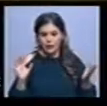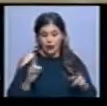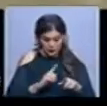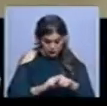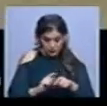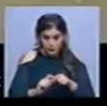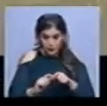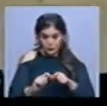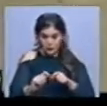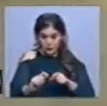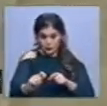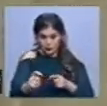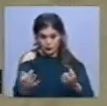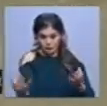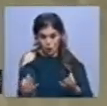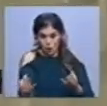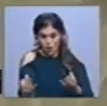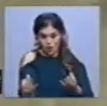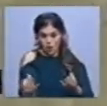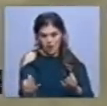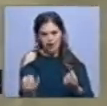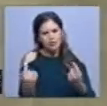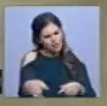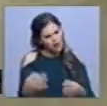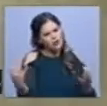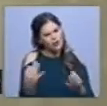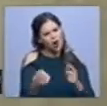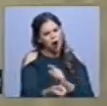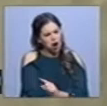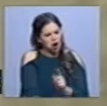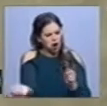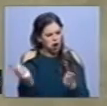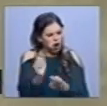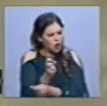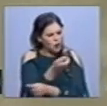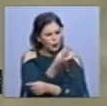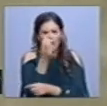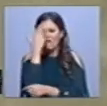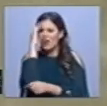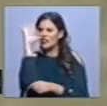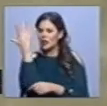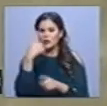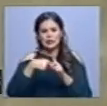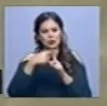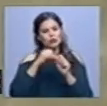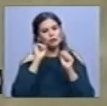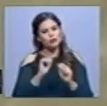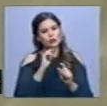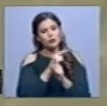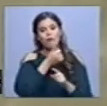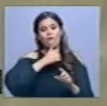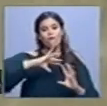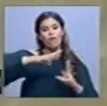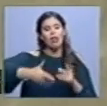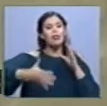durante este período, houve de facto também mudanças no clima, na temperatura do próprio Marte. Uma das razões pode estar ligado